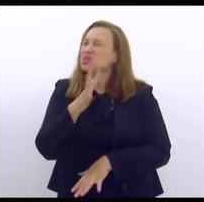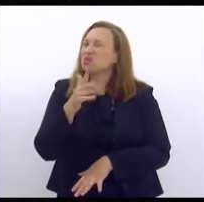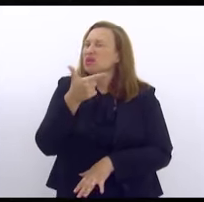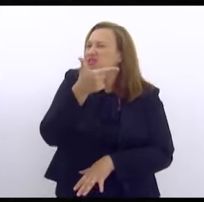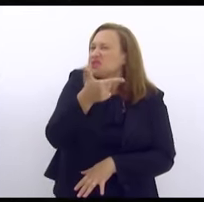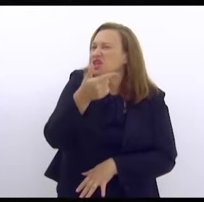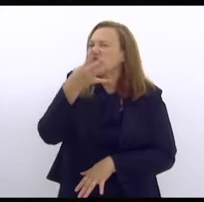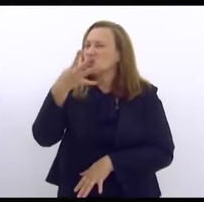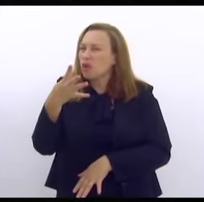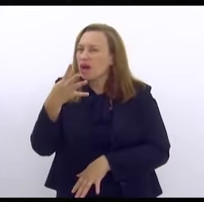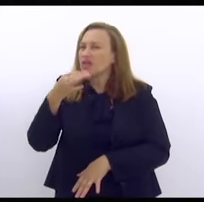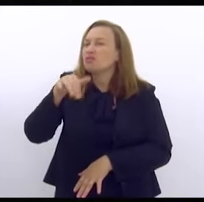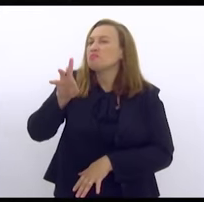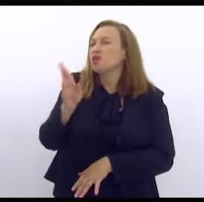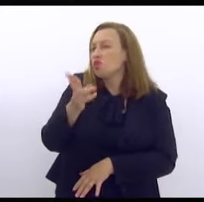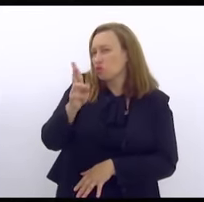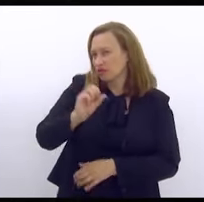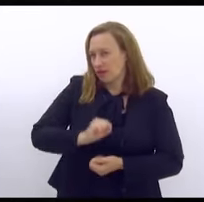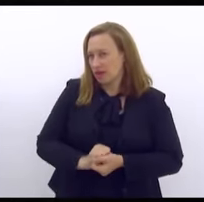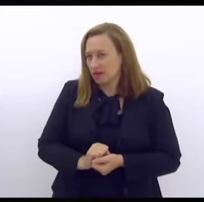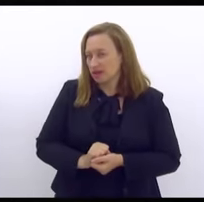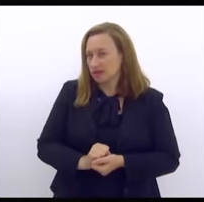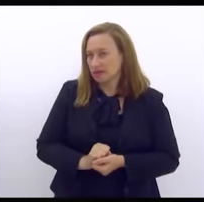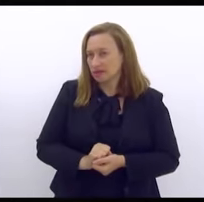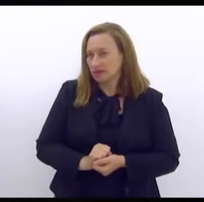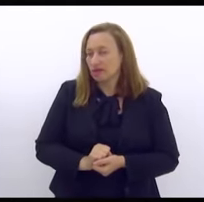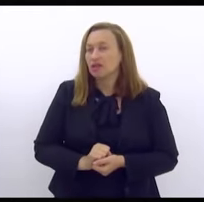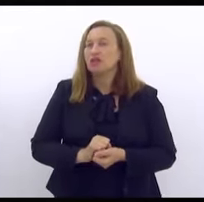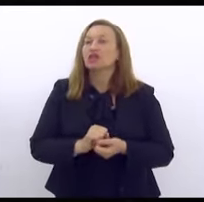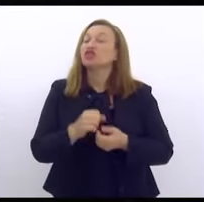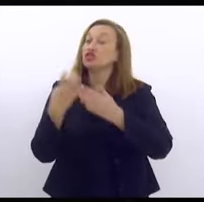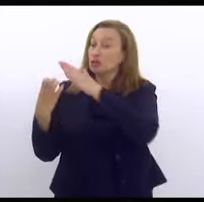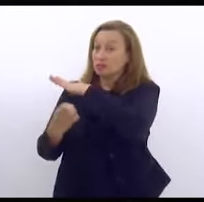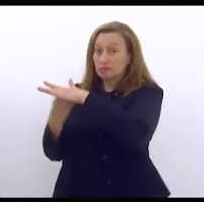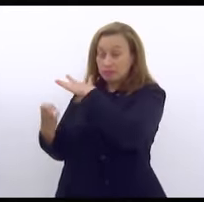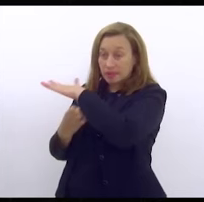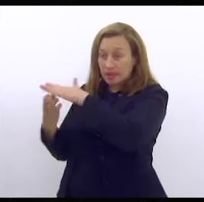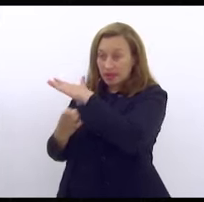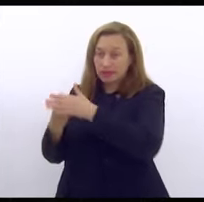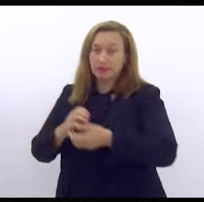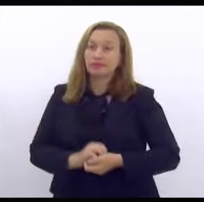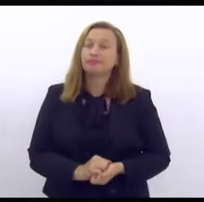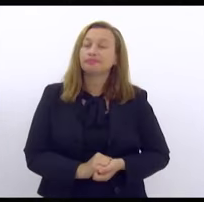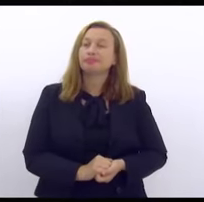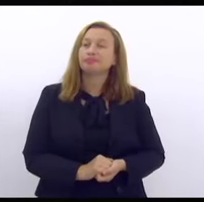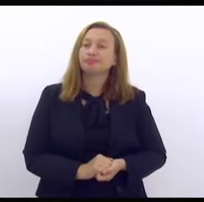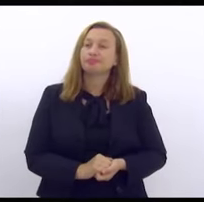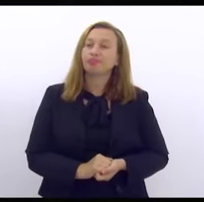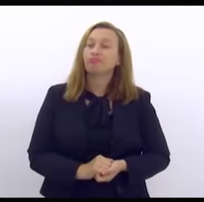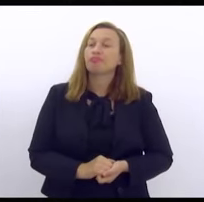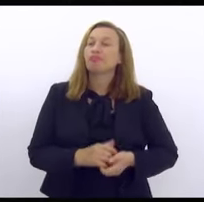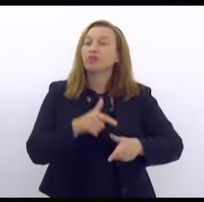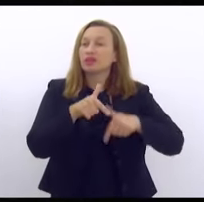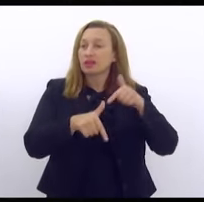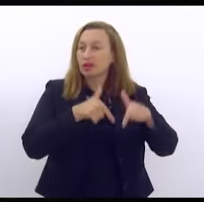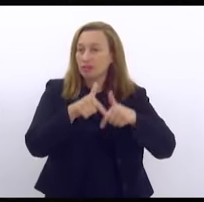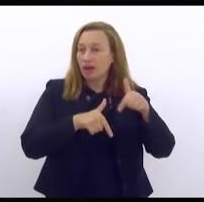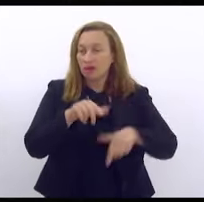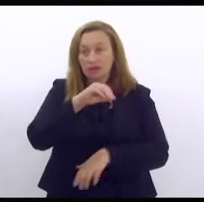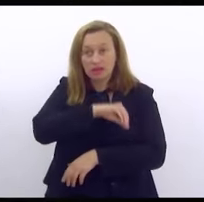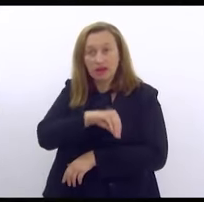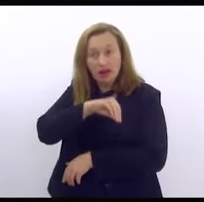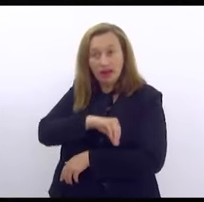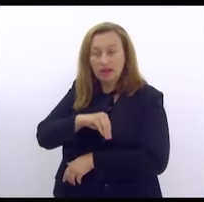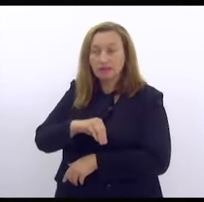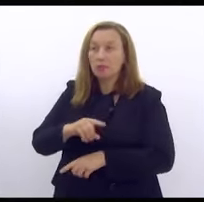bilhões de reais em benefícios de empresa, sob o argumento que elas geram emprego e renda, mas